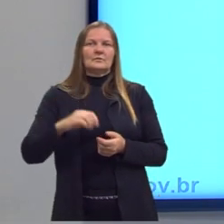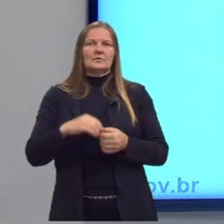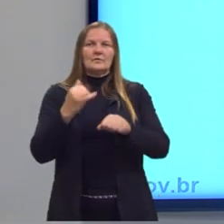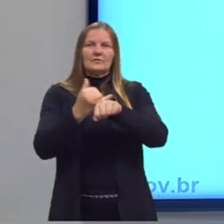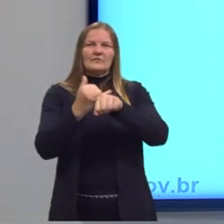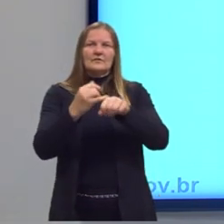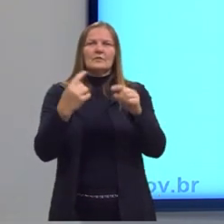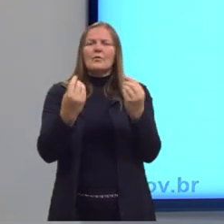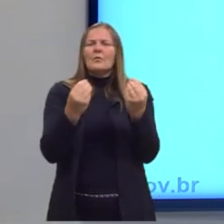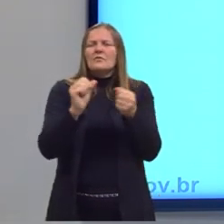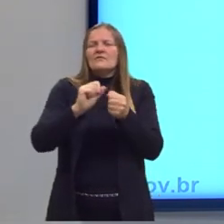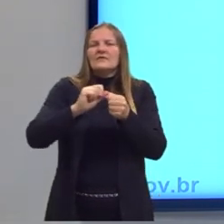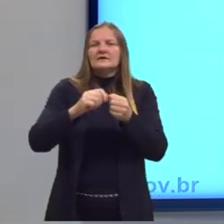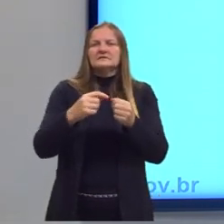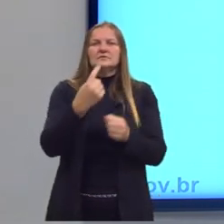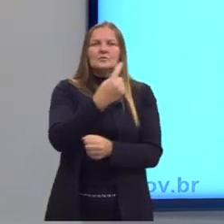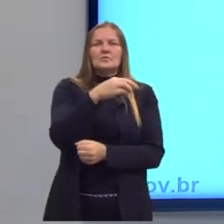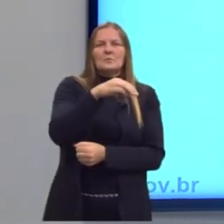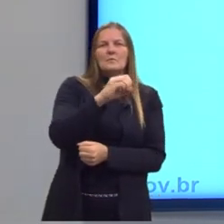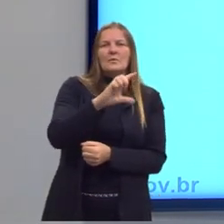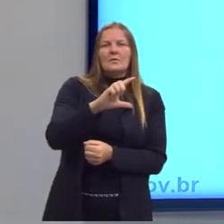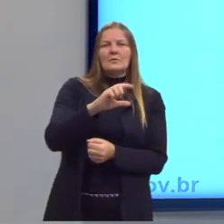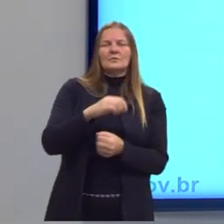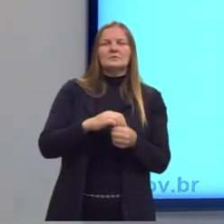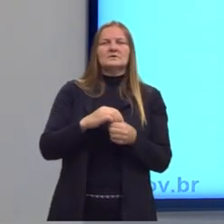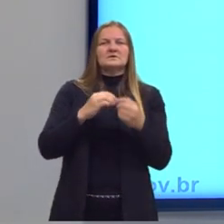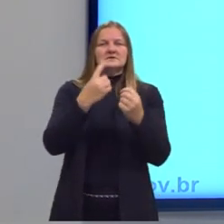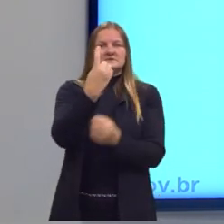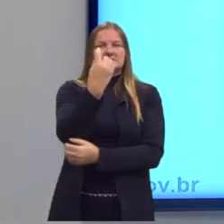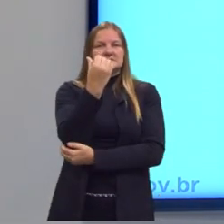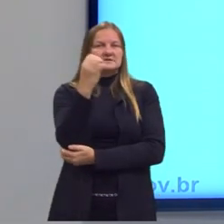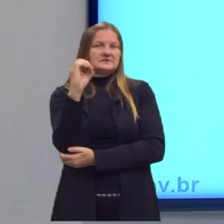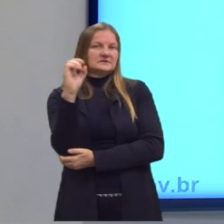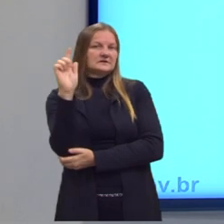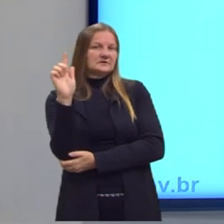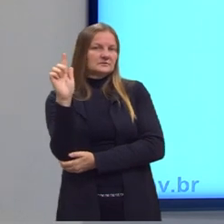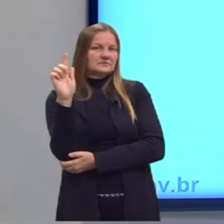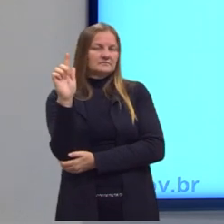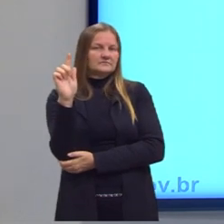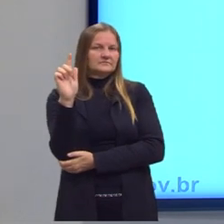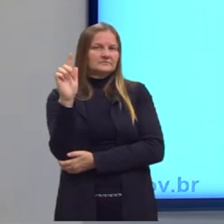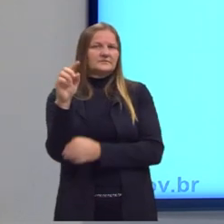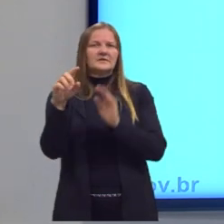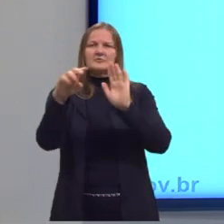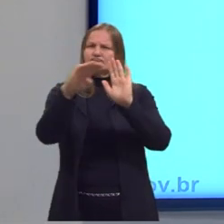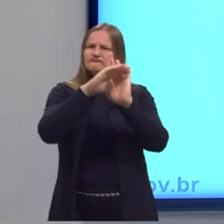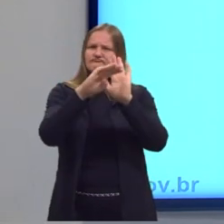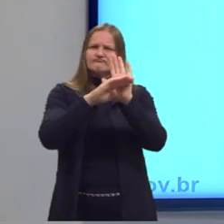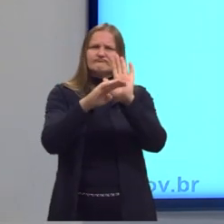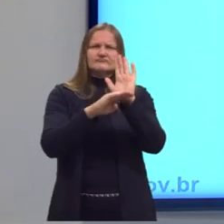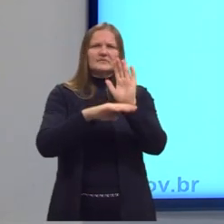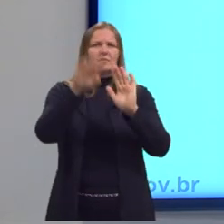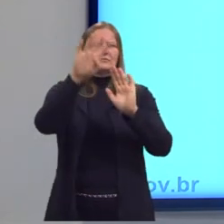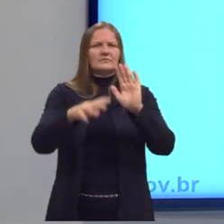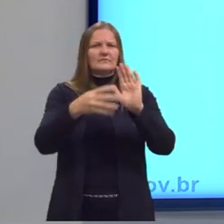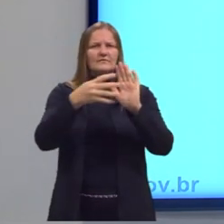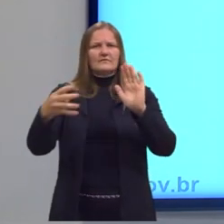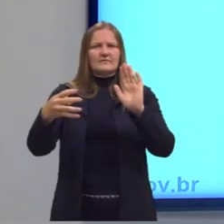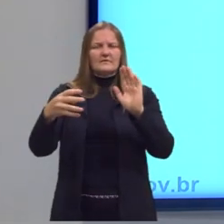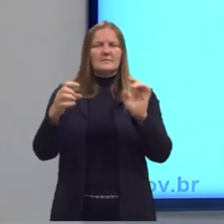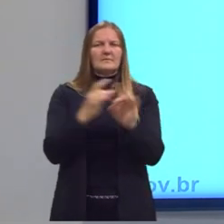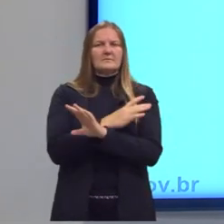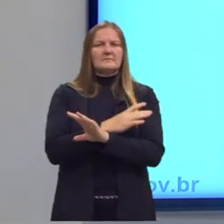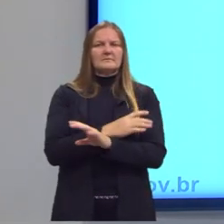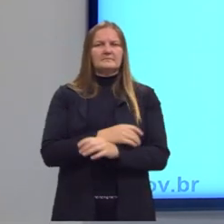Ferro então um molde Oxi ele tem 160 gramas isso é um valor tabelado um valor dado em